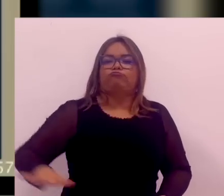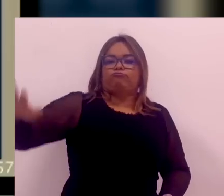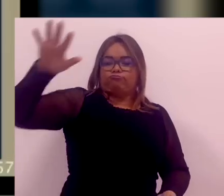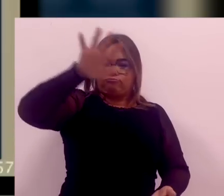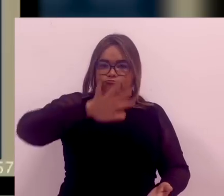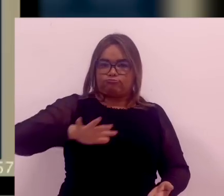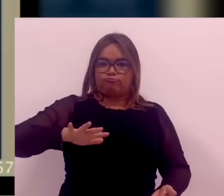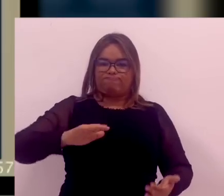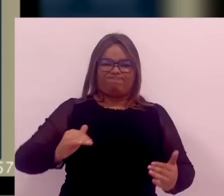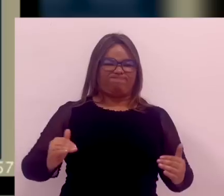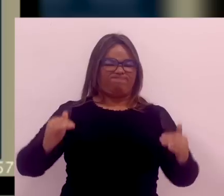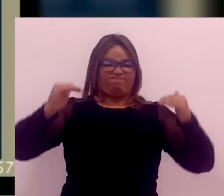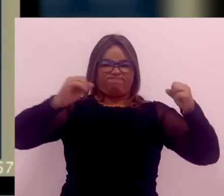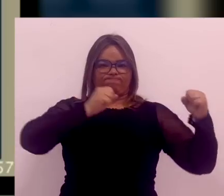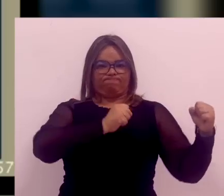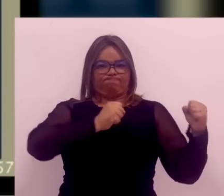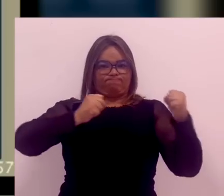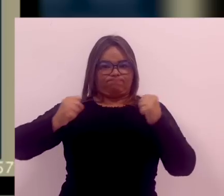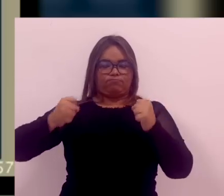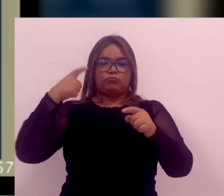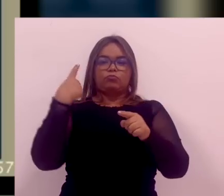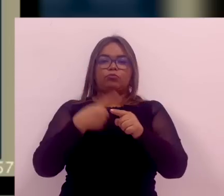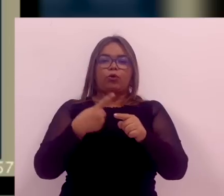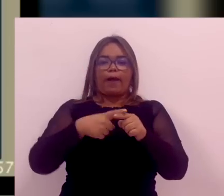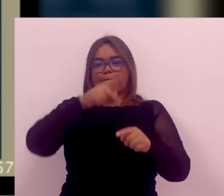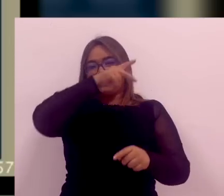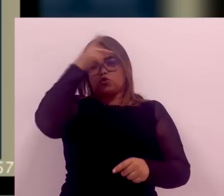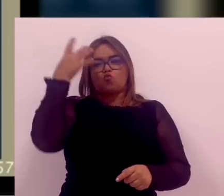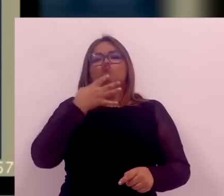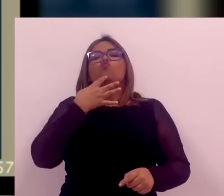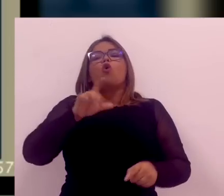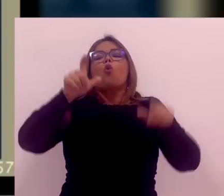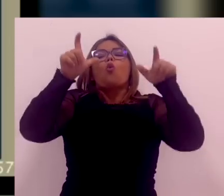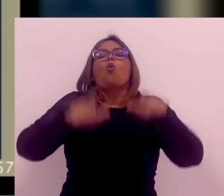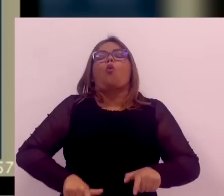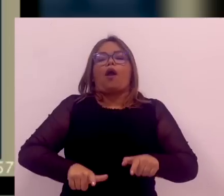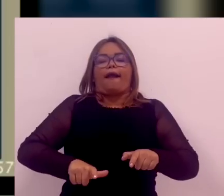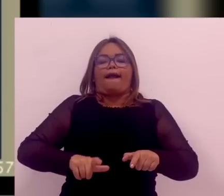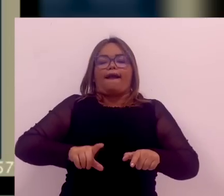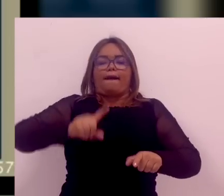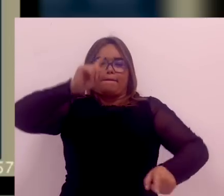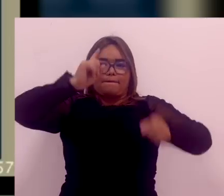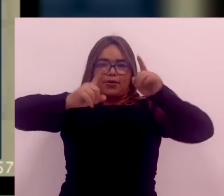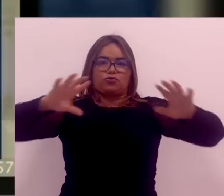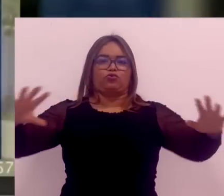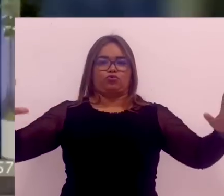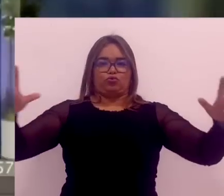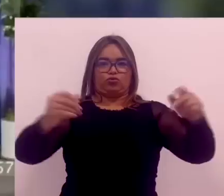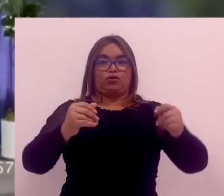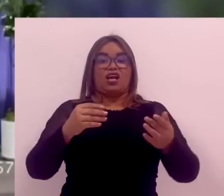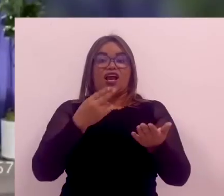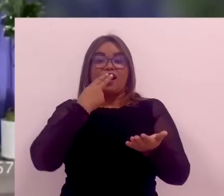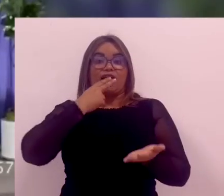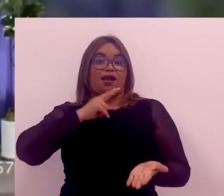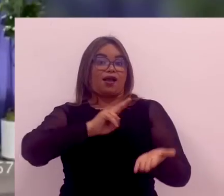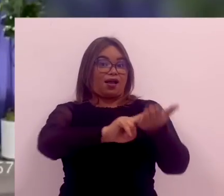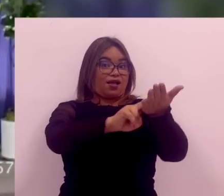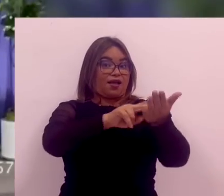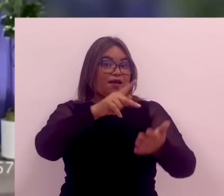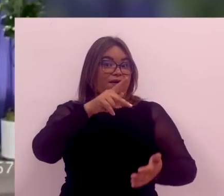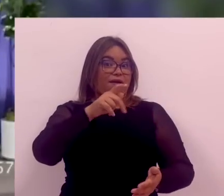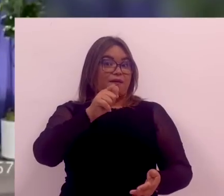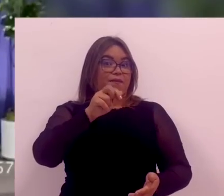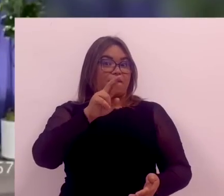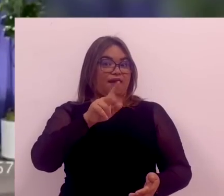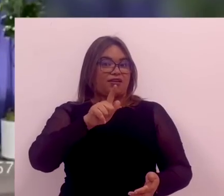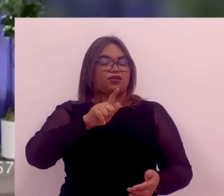tornará uma espécie de centro internacional e que será ainda mais poderoso porque o seu endereço será desconhecido. Esta foi